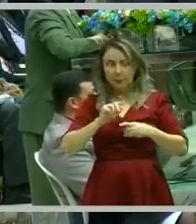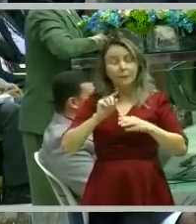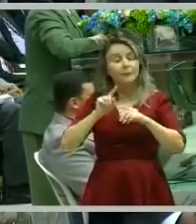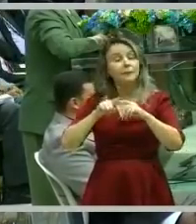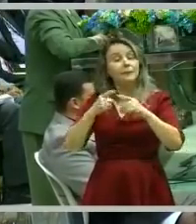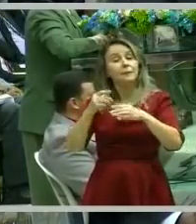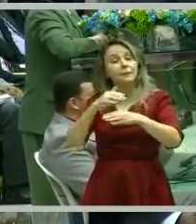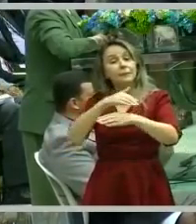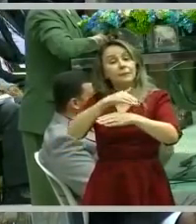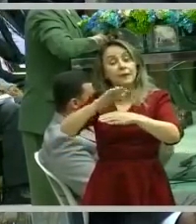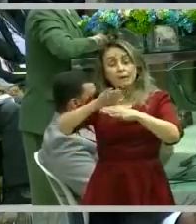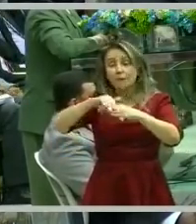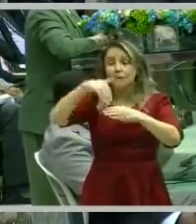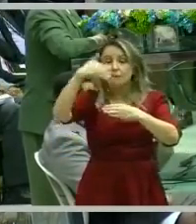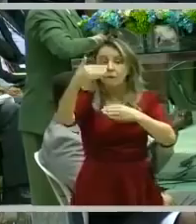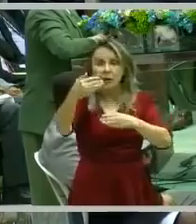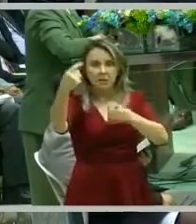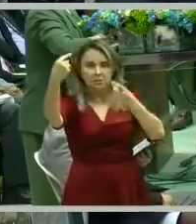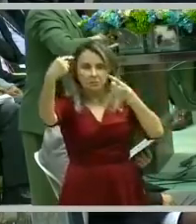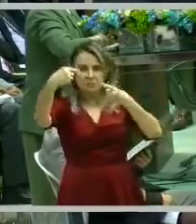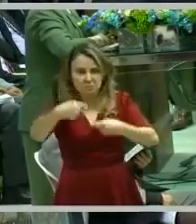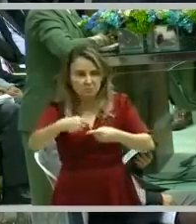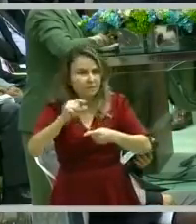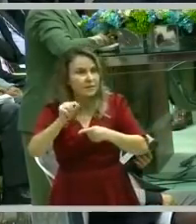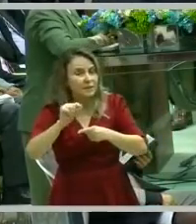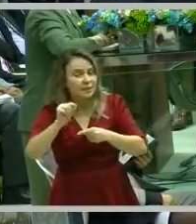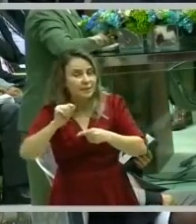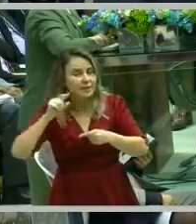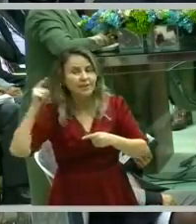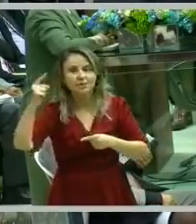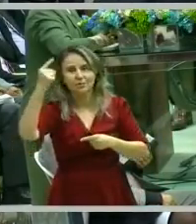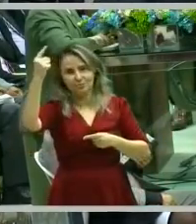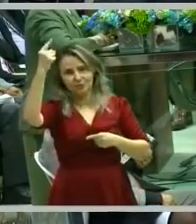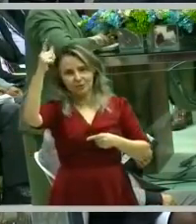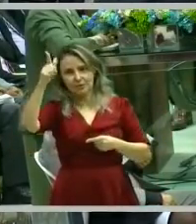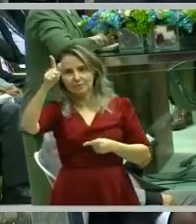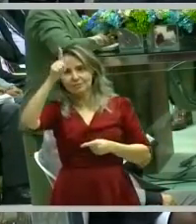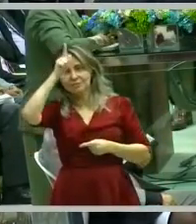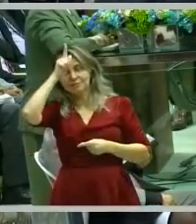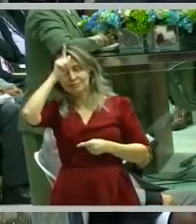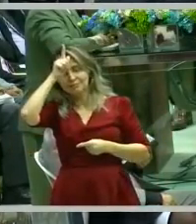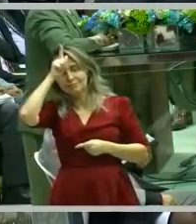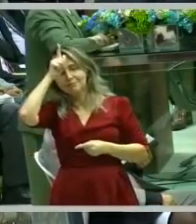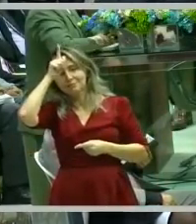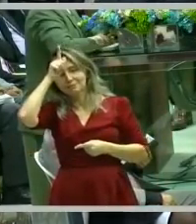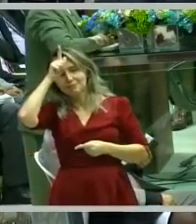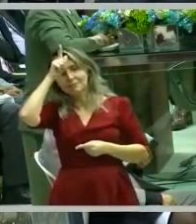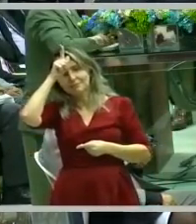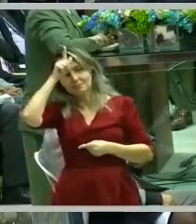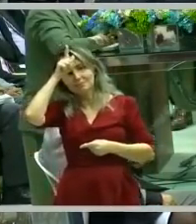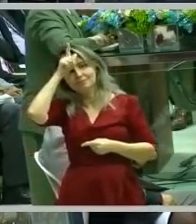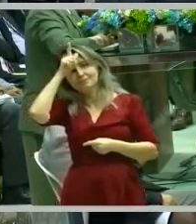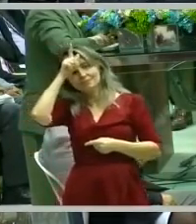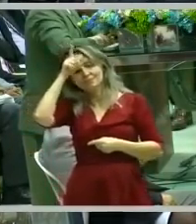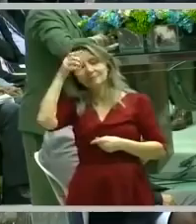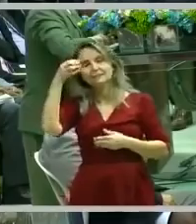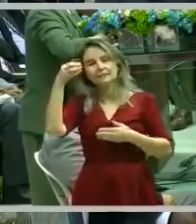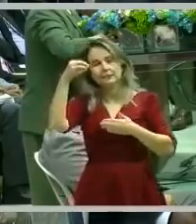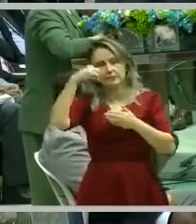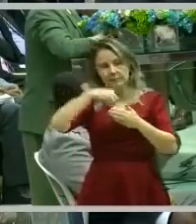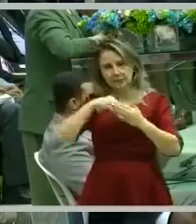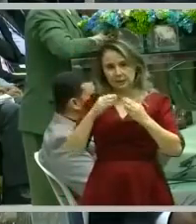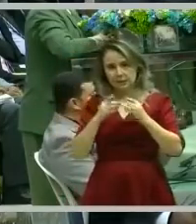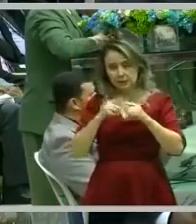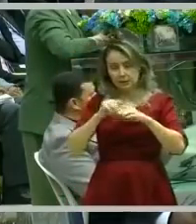Santo, prepare-se. Vai enfrentar Eliabe dentro e vai enfrentar o gigante Golias